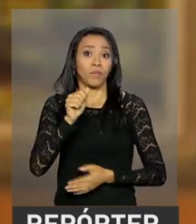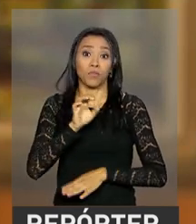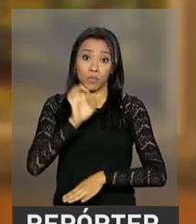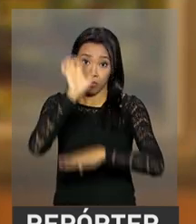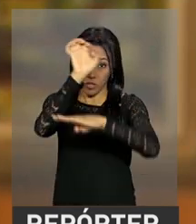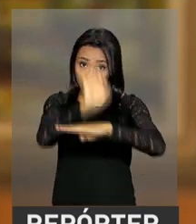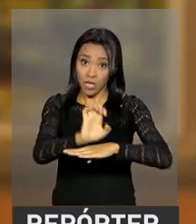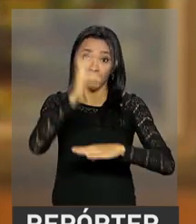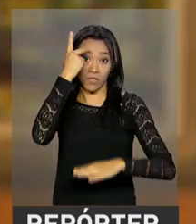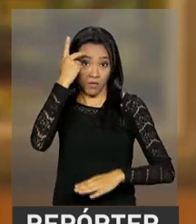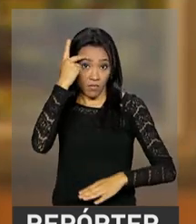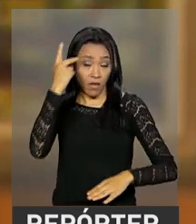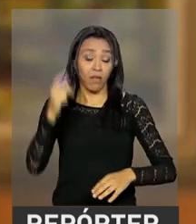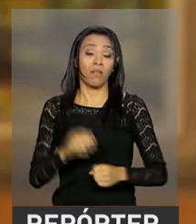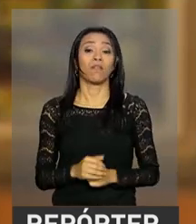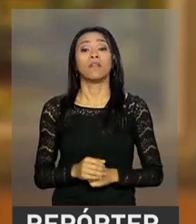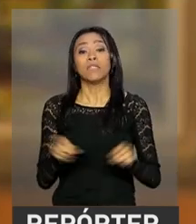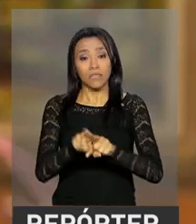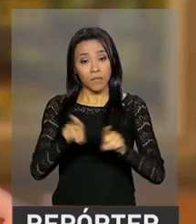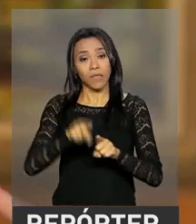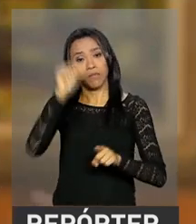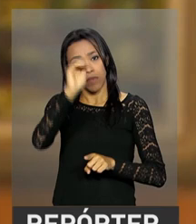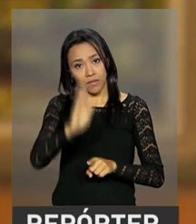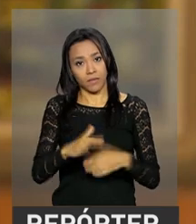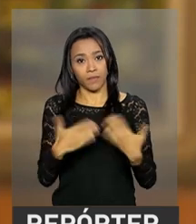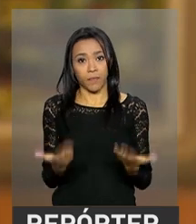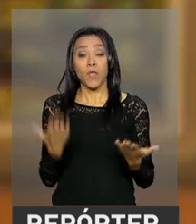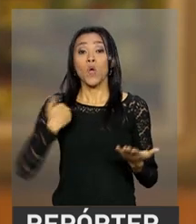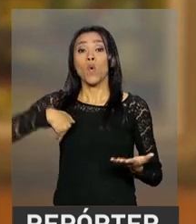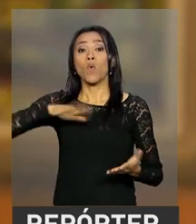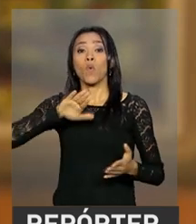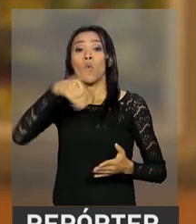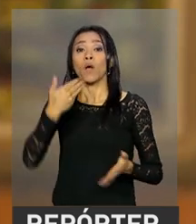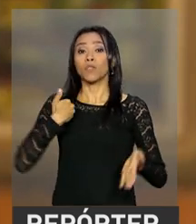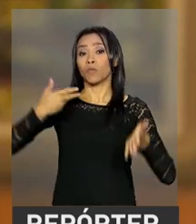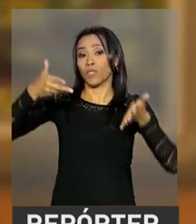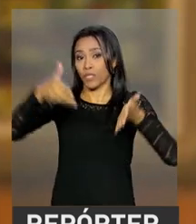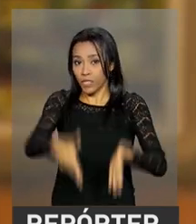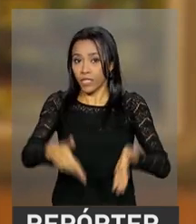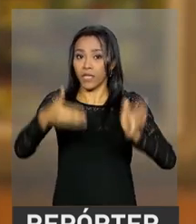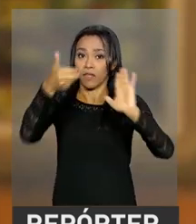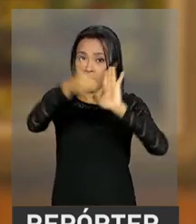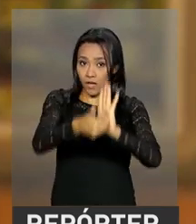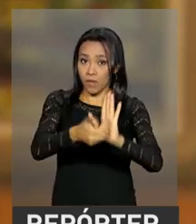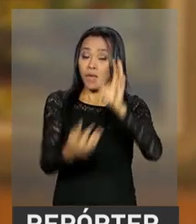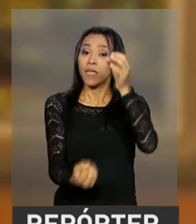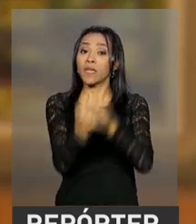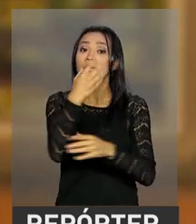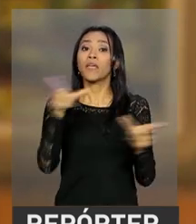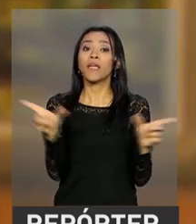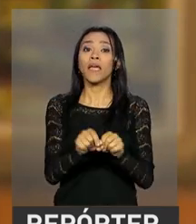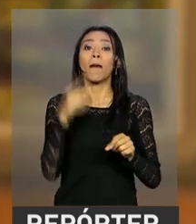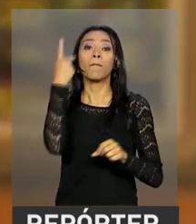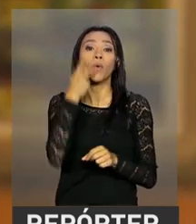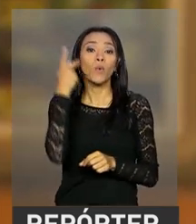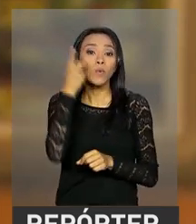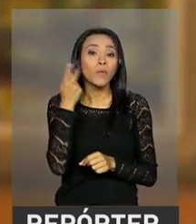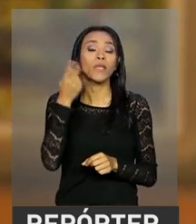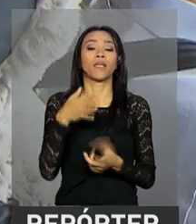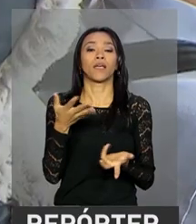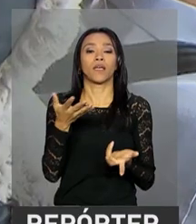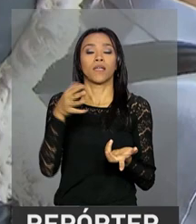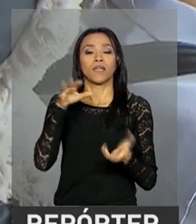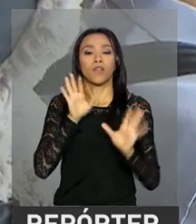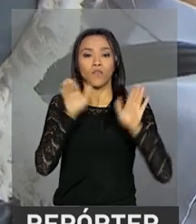estado de São Paulo e pelo Brasil. Quando cheguei à Câmara dos Deputados, criei a Procuradoria Parlamentar da